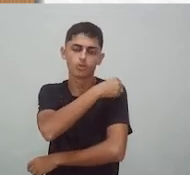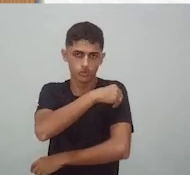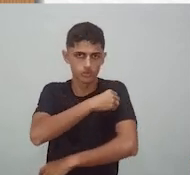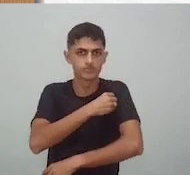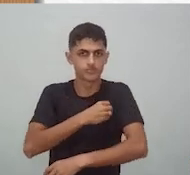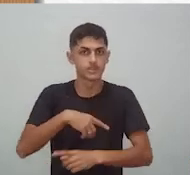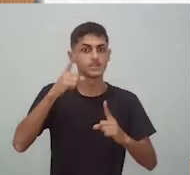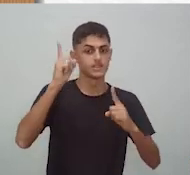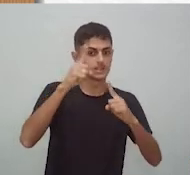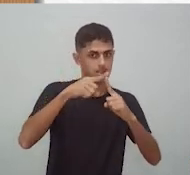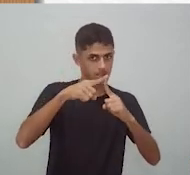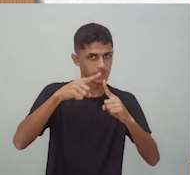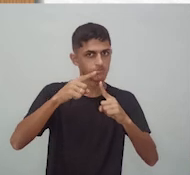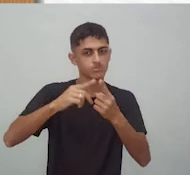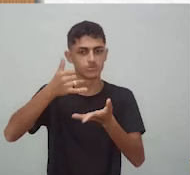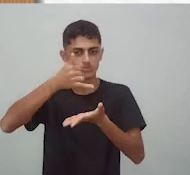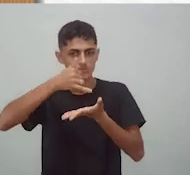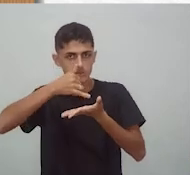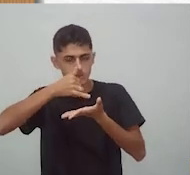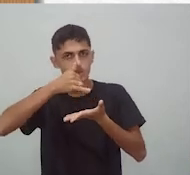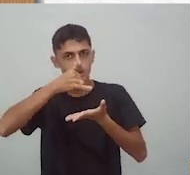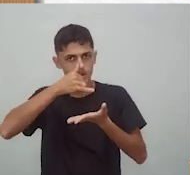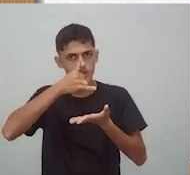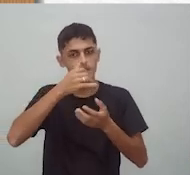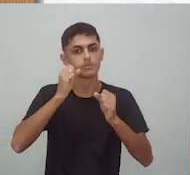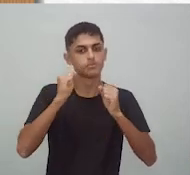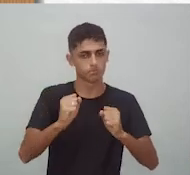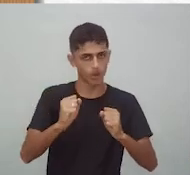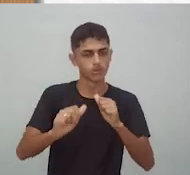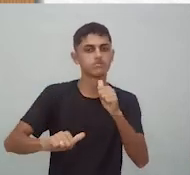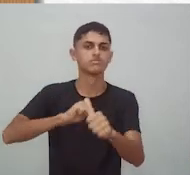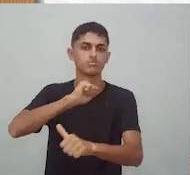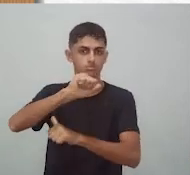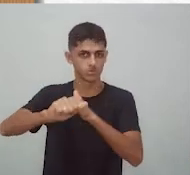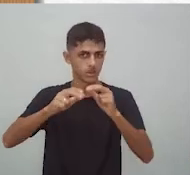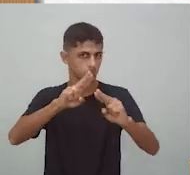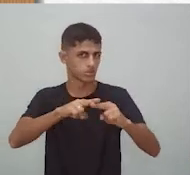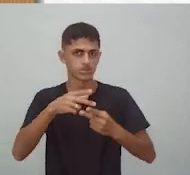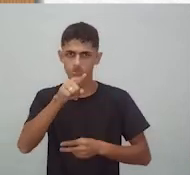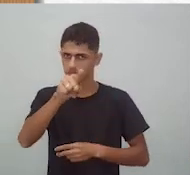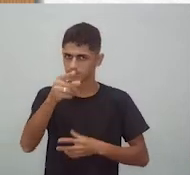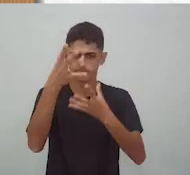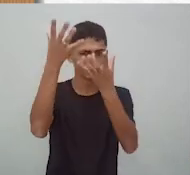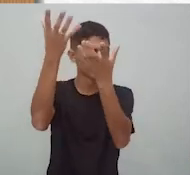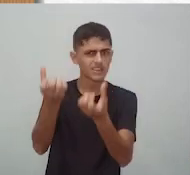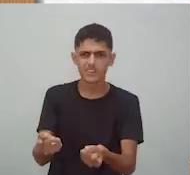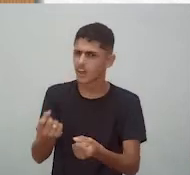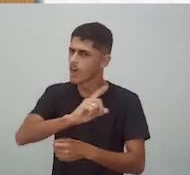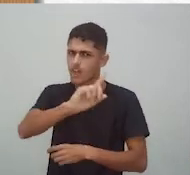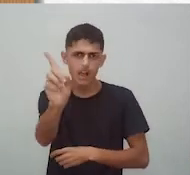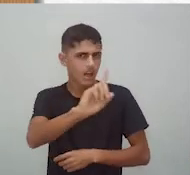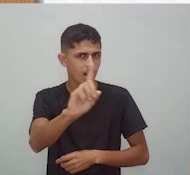de drogas que elas podem afetar de alguma forma o nosso sistema nervoso. Então, não aceite esse tipo de